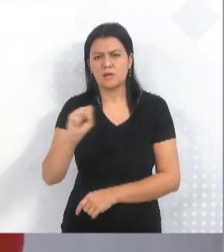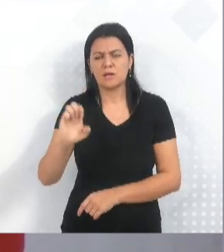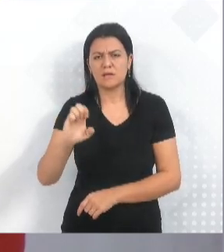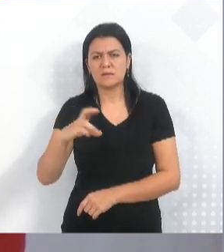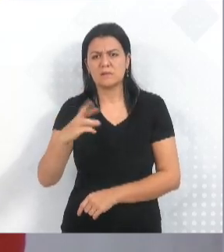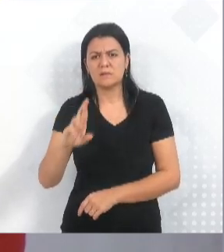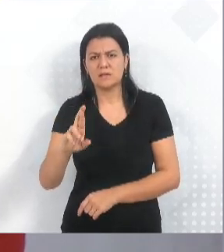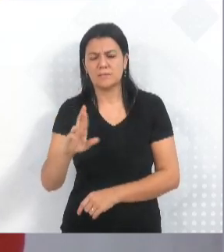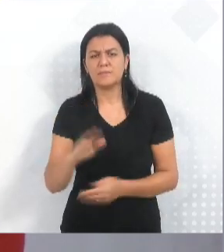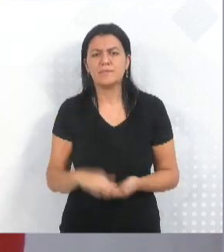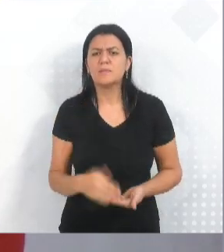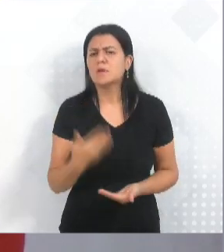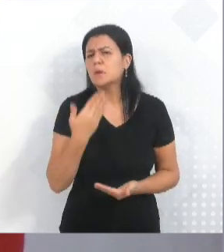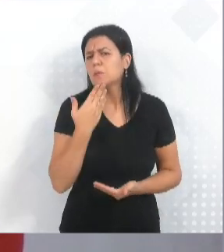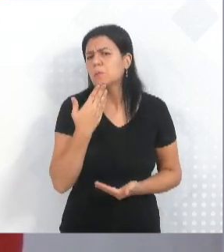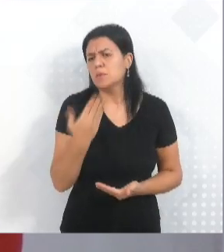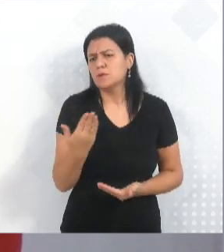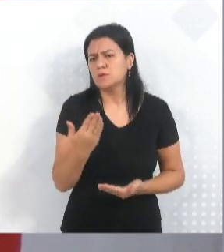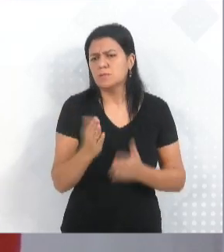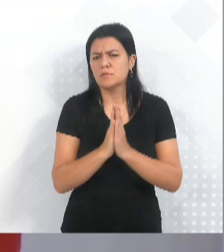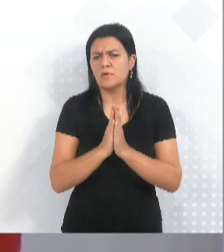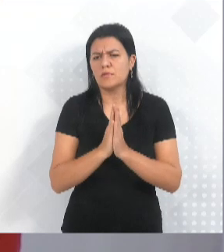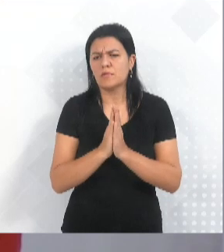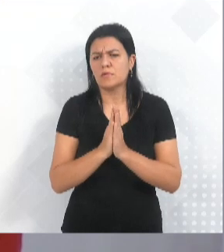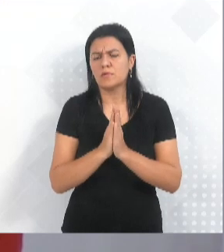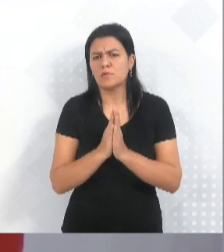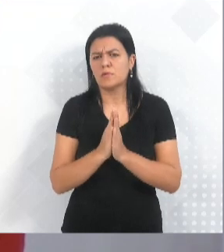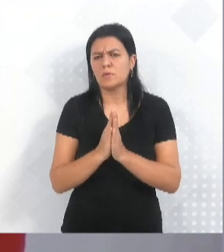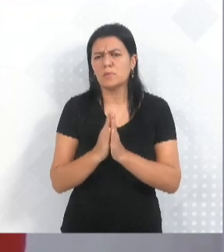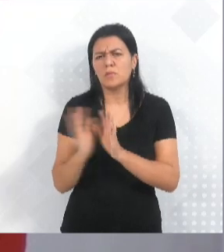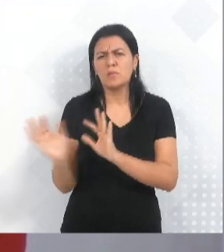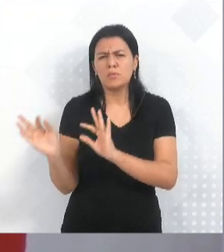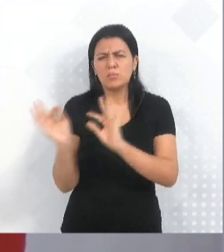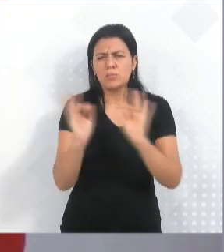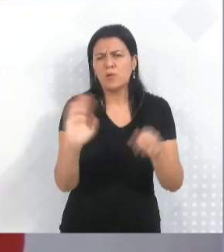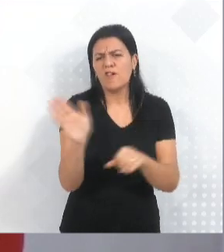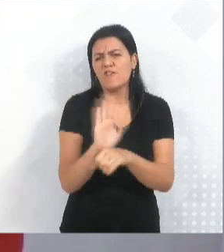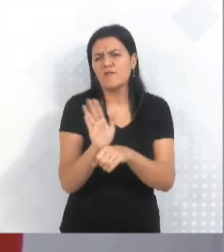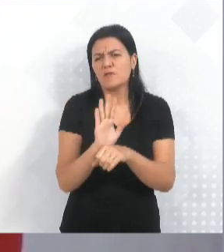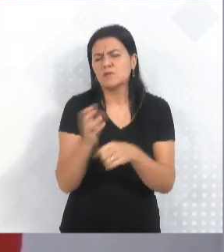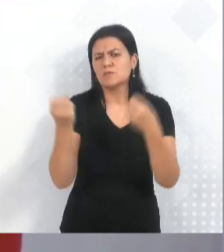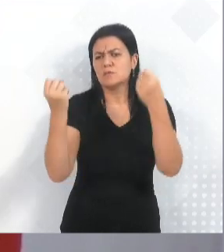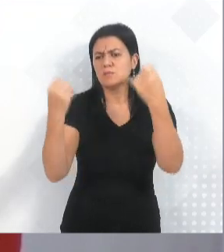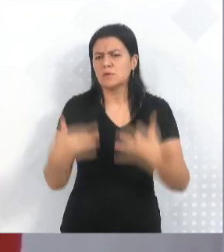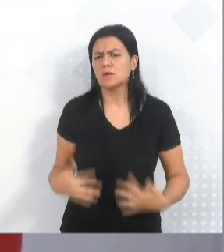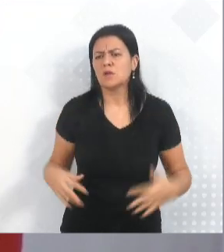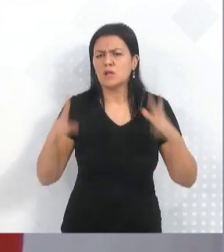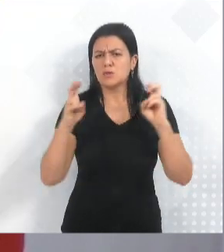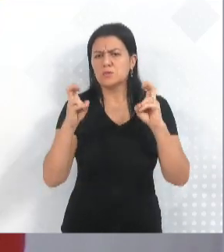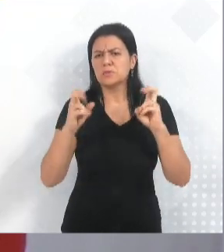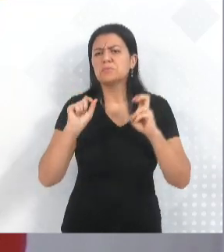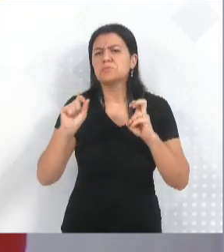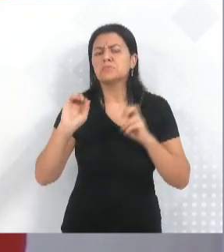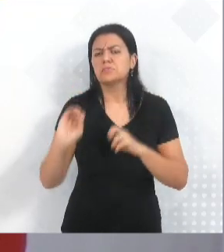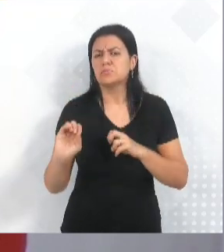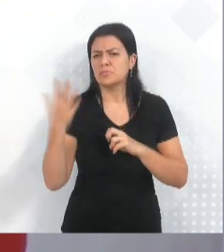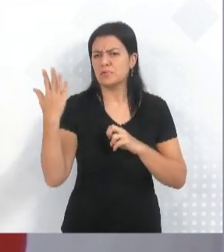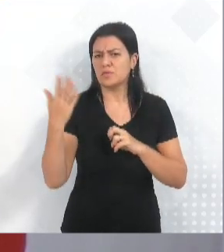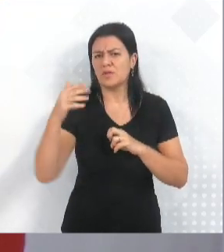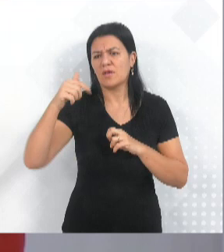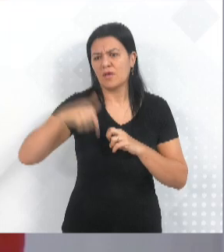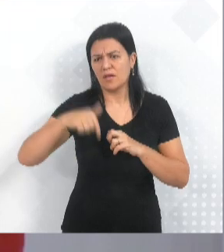pedir que colocasse, por gentileza, um breve vídeo para a gente falar um pouquinho sobre o que vamos ver e